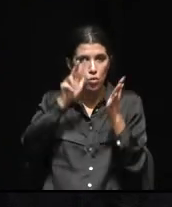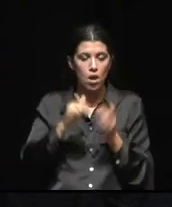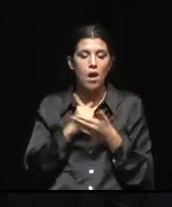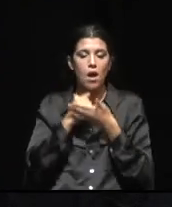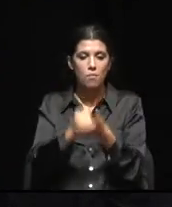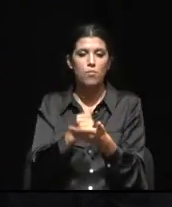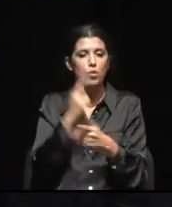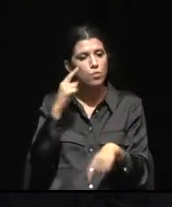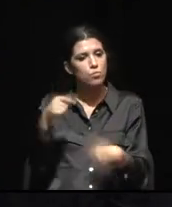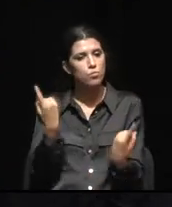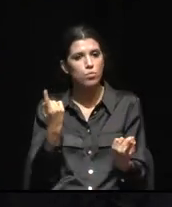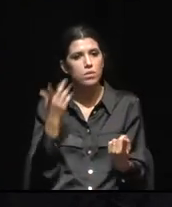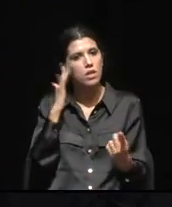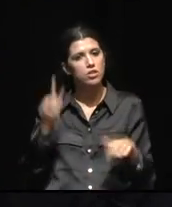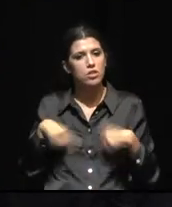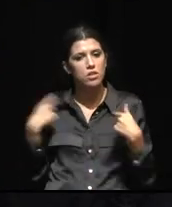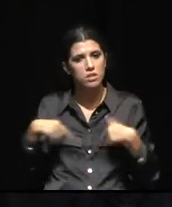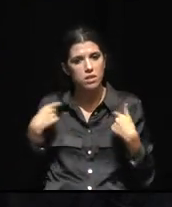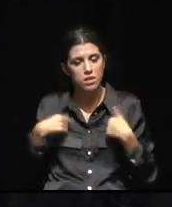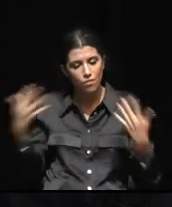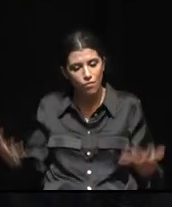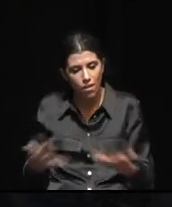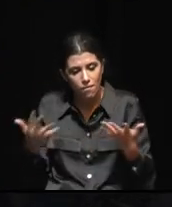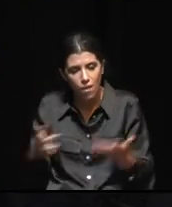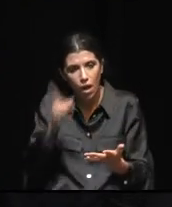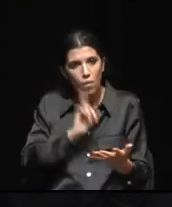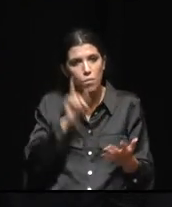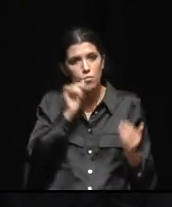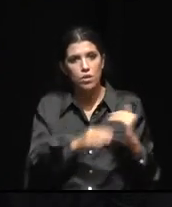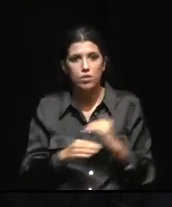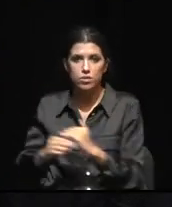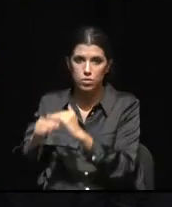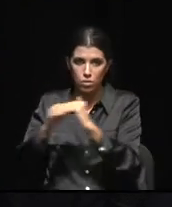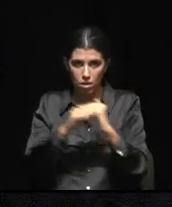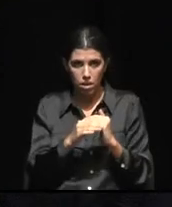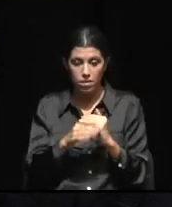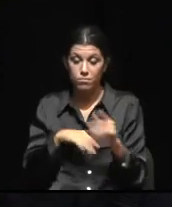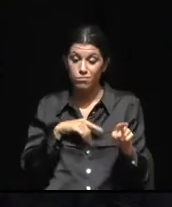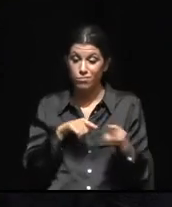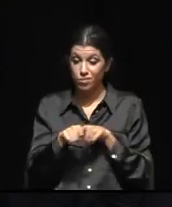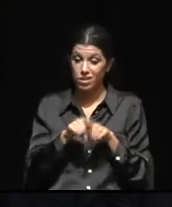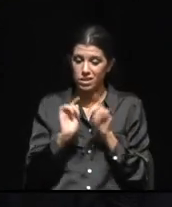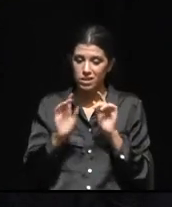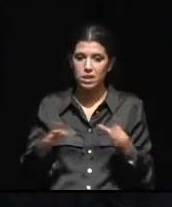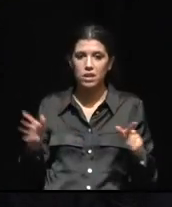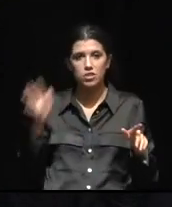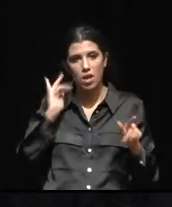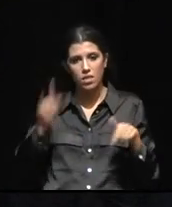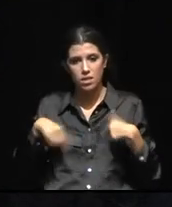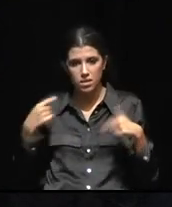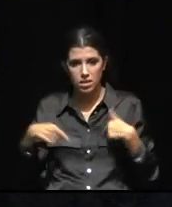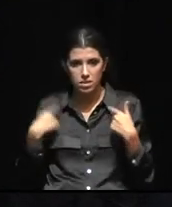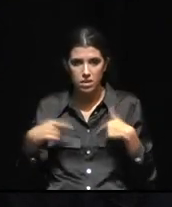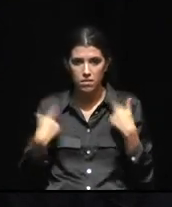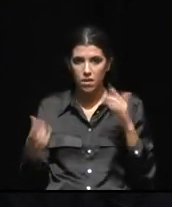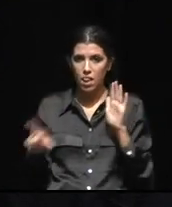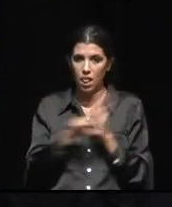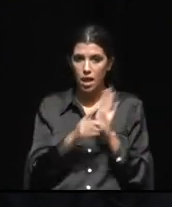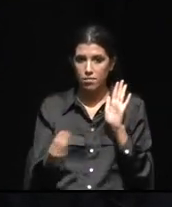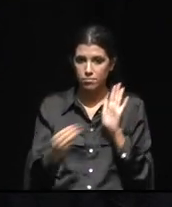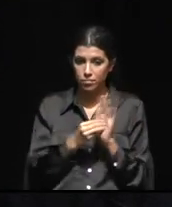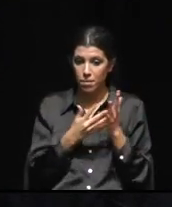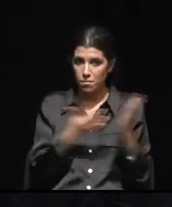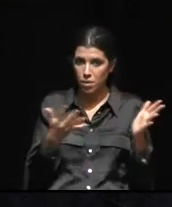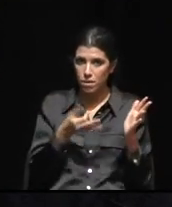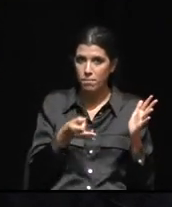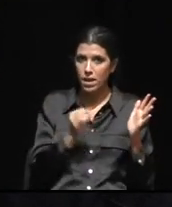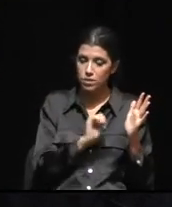apoio público às iniciativas de promoção da igualdade de género as políticas e iniciativas legislativas na sua maioria de